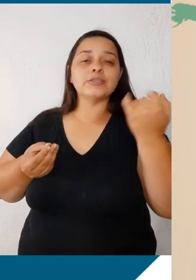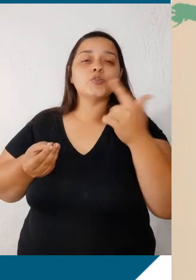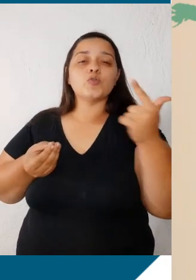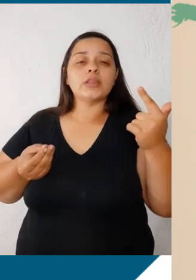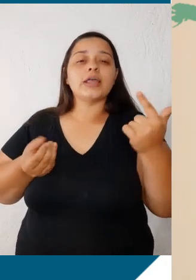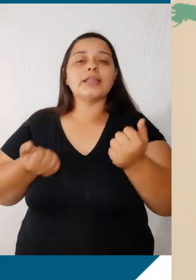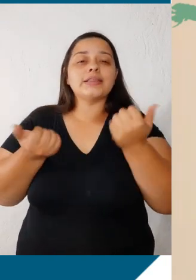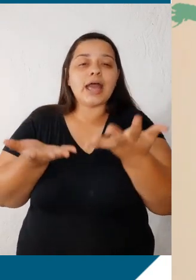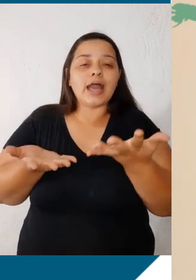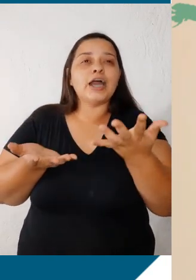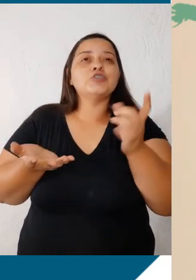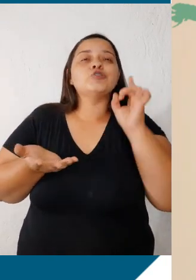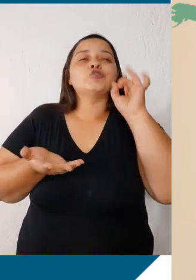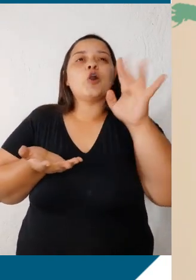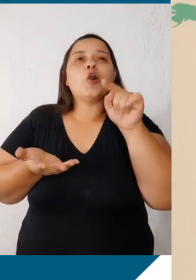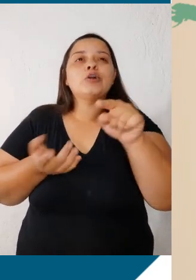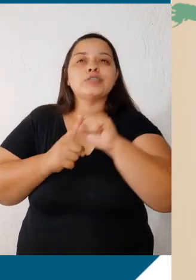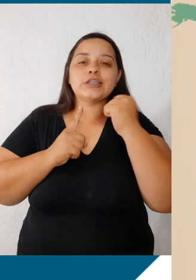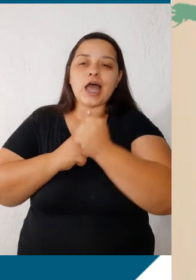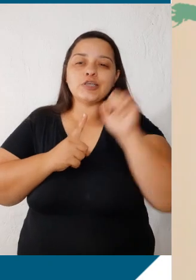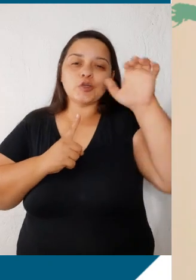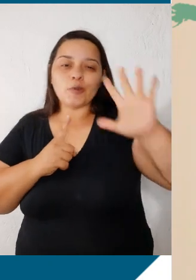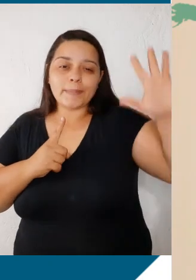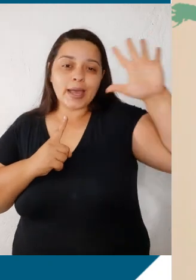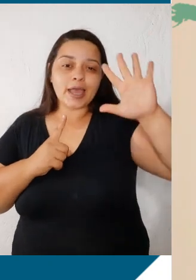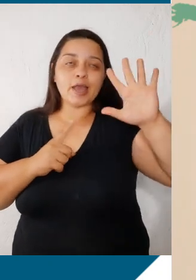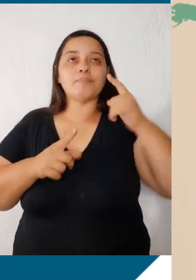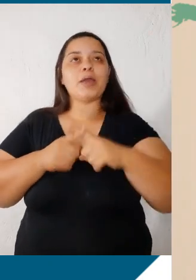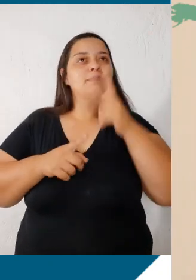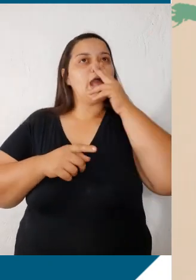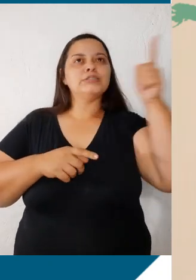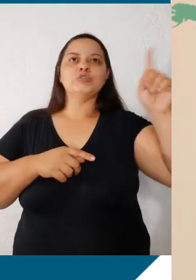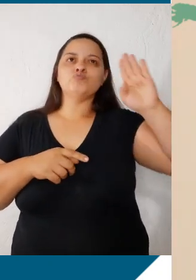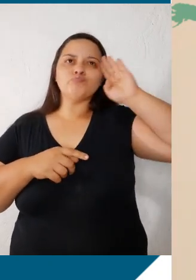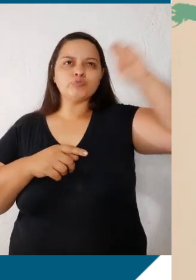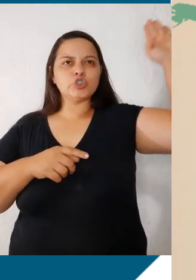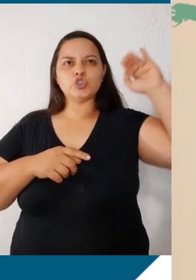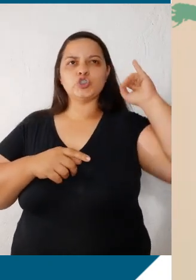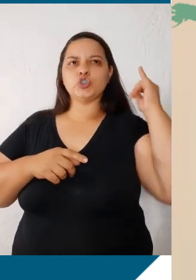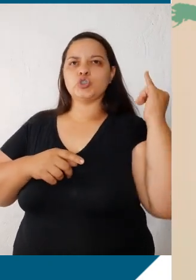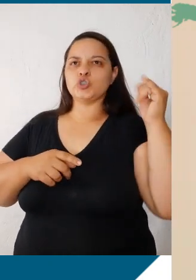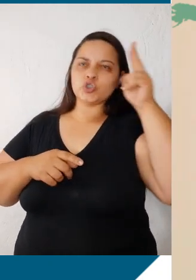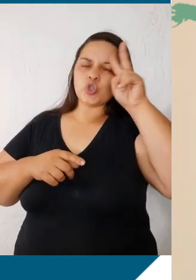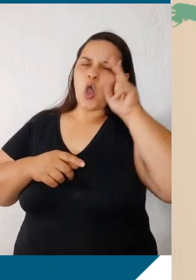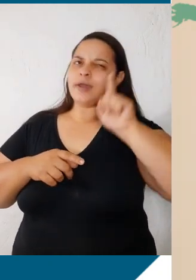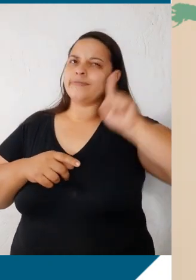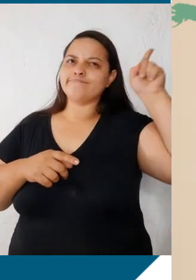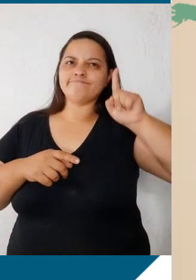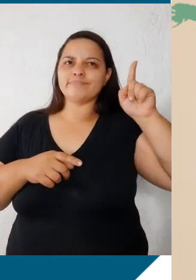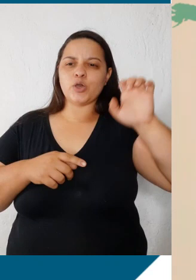dar destaque apenas às sociedades europeias, como se elas fossem os grandes motores da história. É